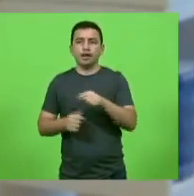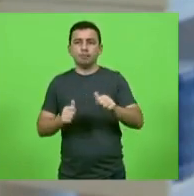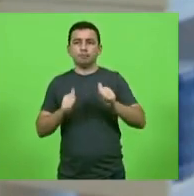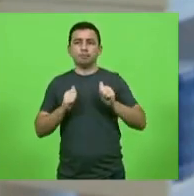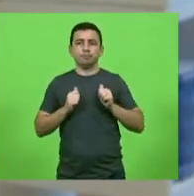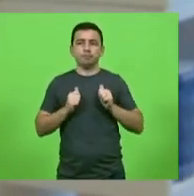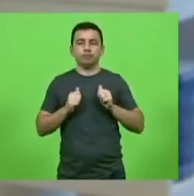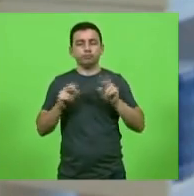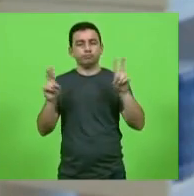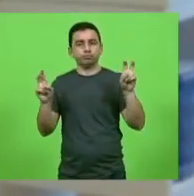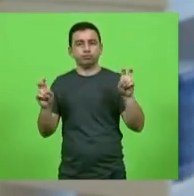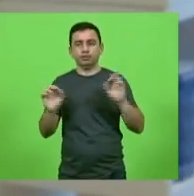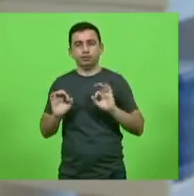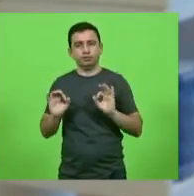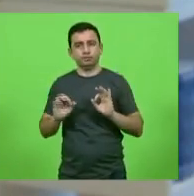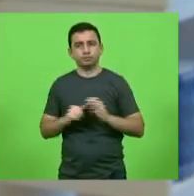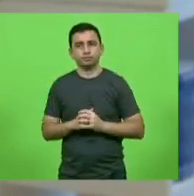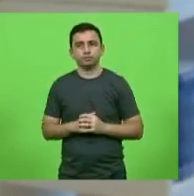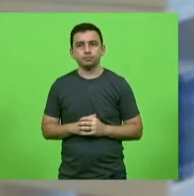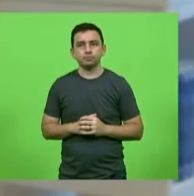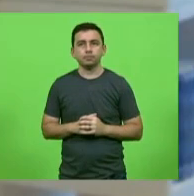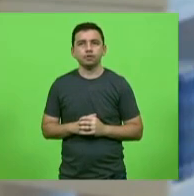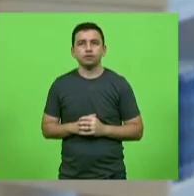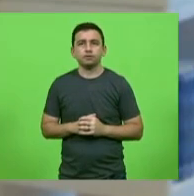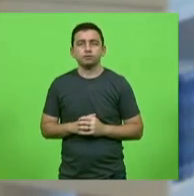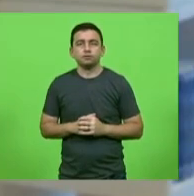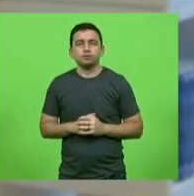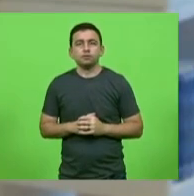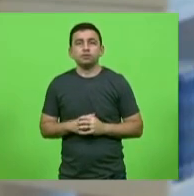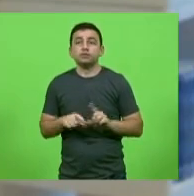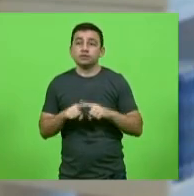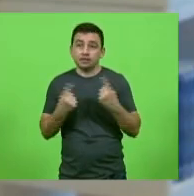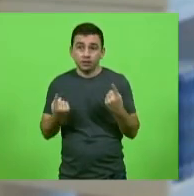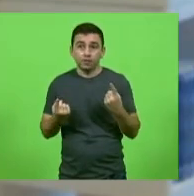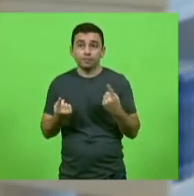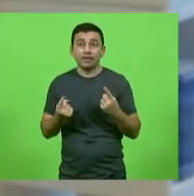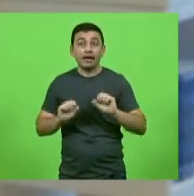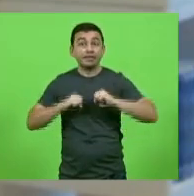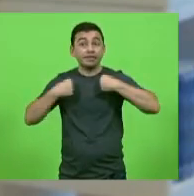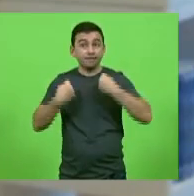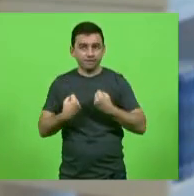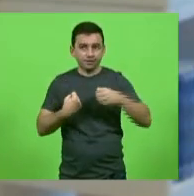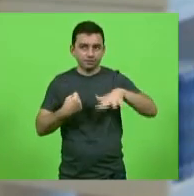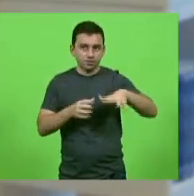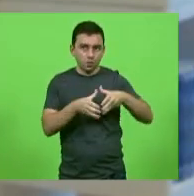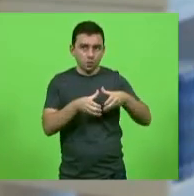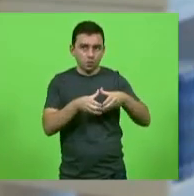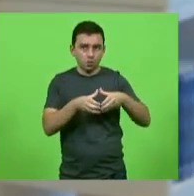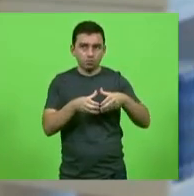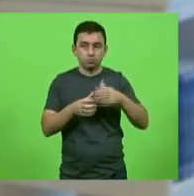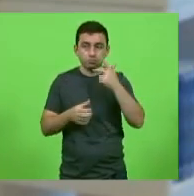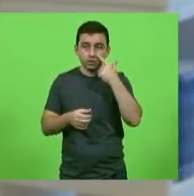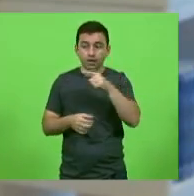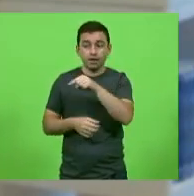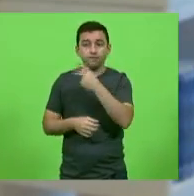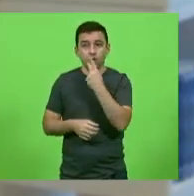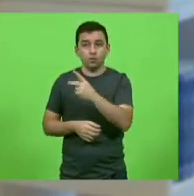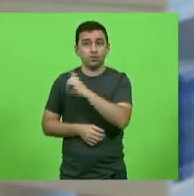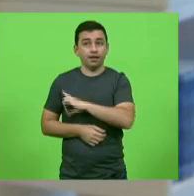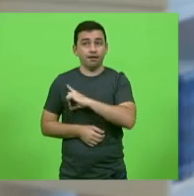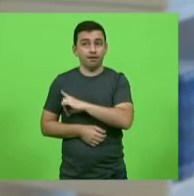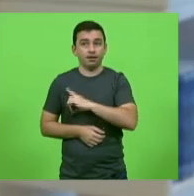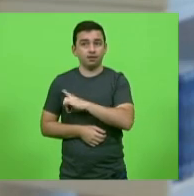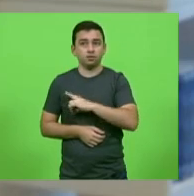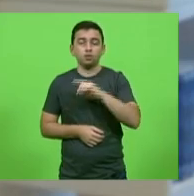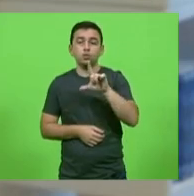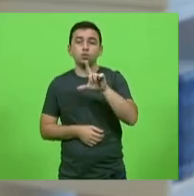fecho aspas. Nesse ponto, a defesa chama atenção para a declaração prestada pelo delegado Luiz Felipe Solar